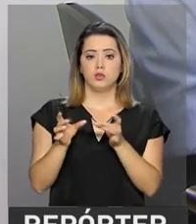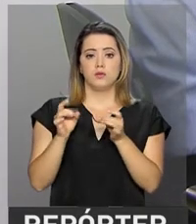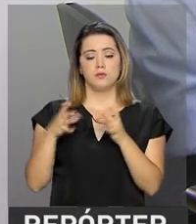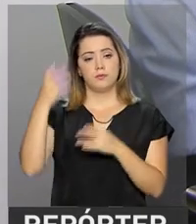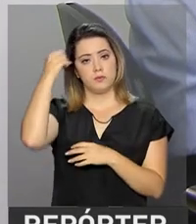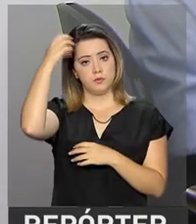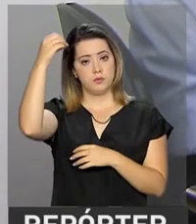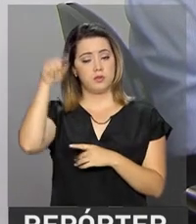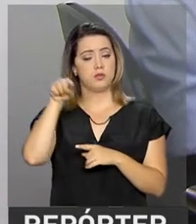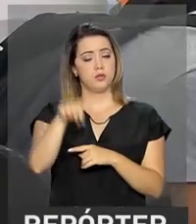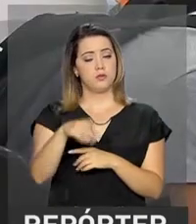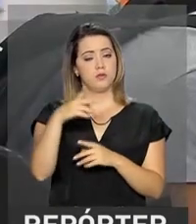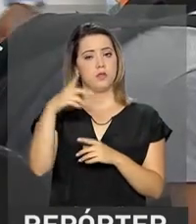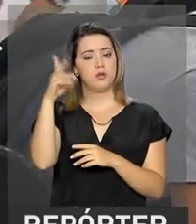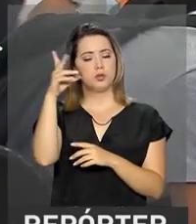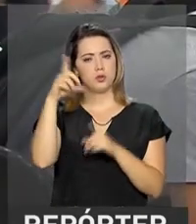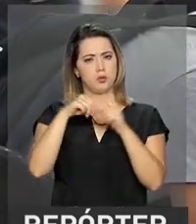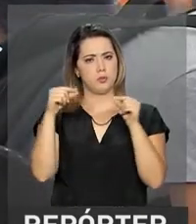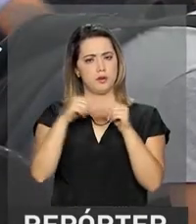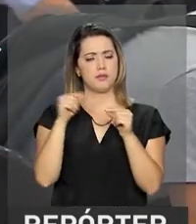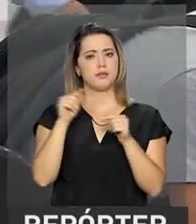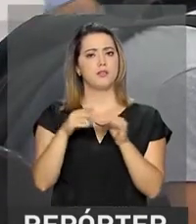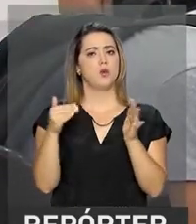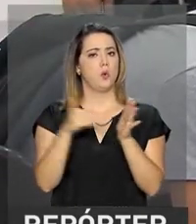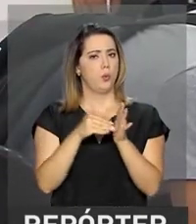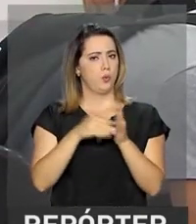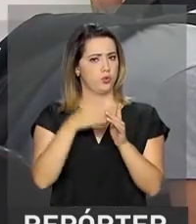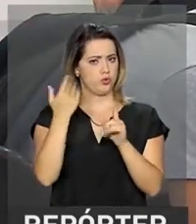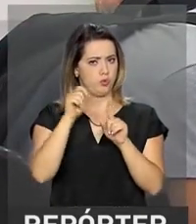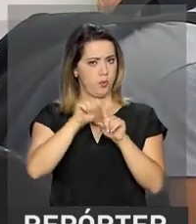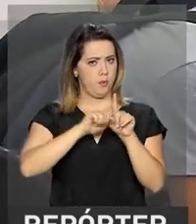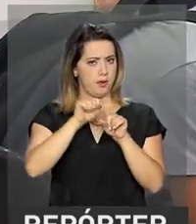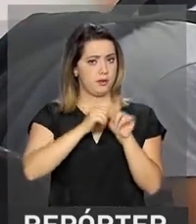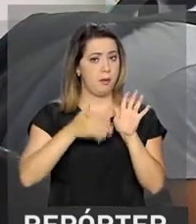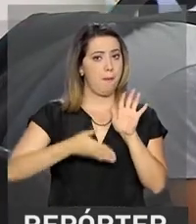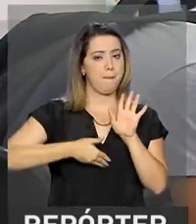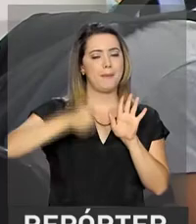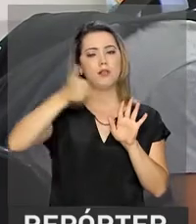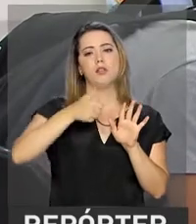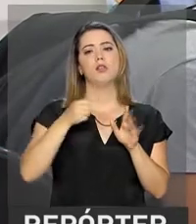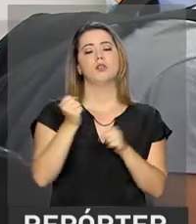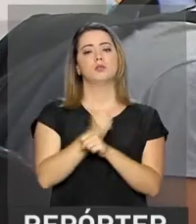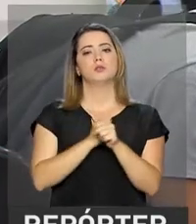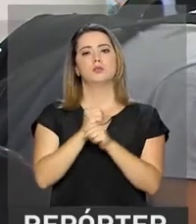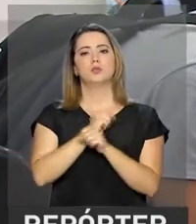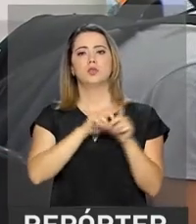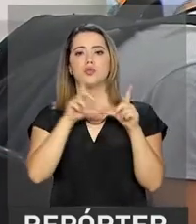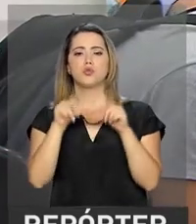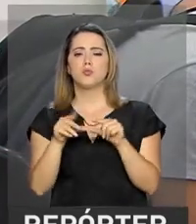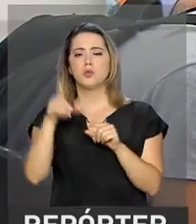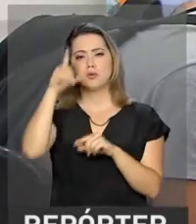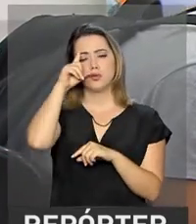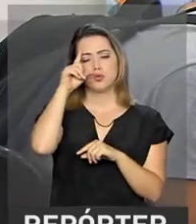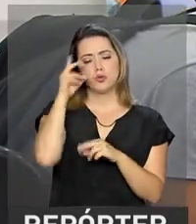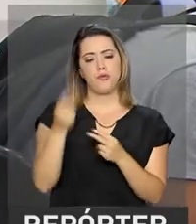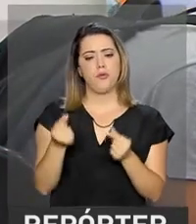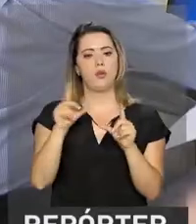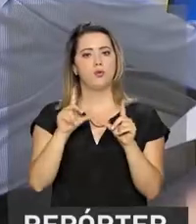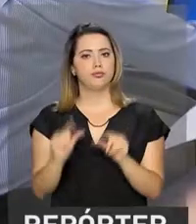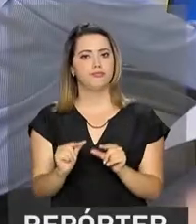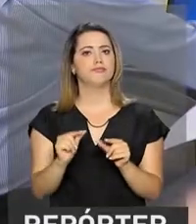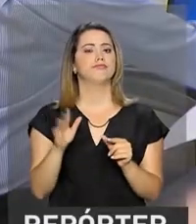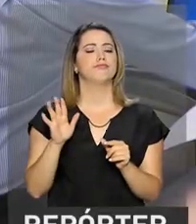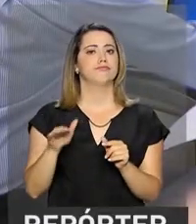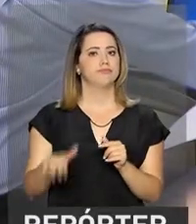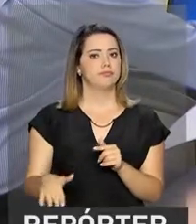mês foi o melhor do ano a empresa fez algumas adaptações nos pacotes de viagens reduzindo dias e diminuindo custos com o hotel